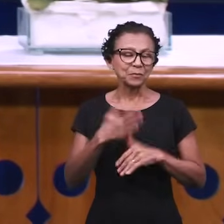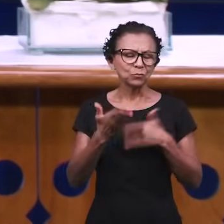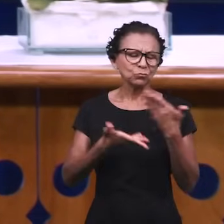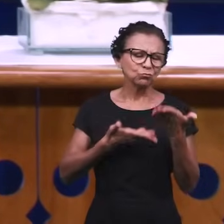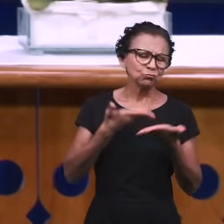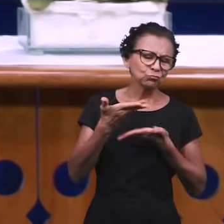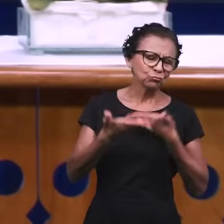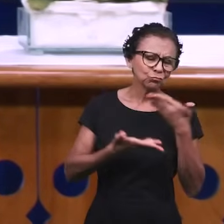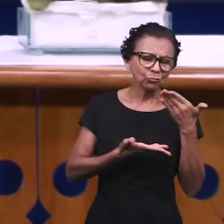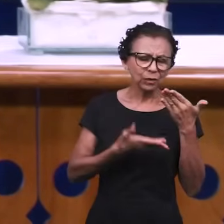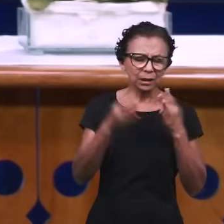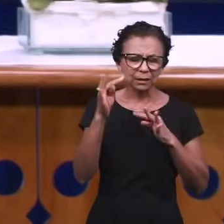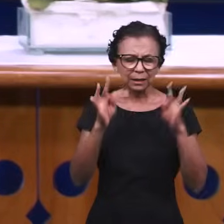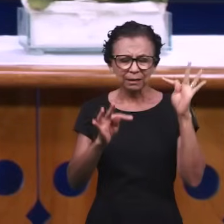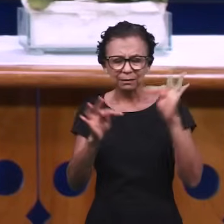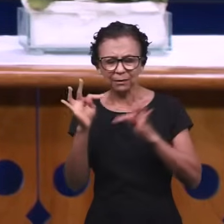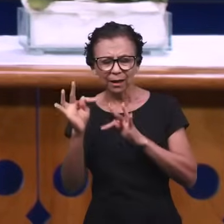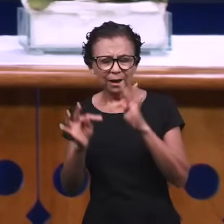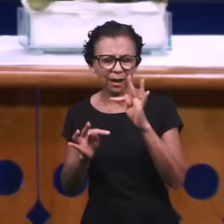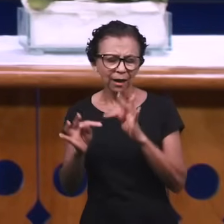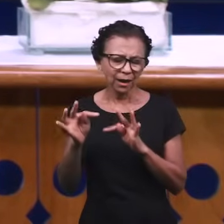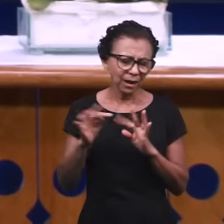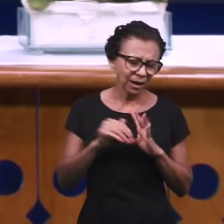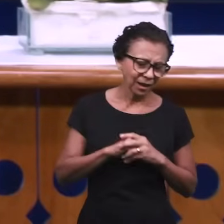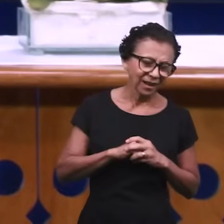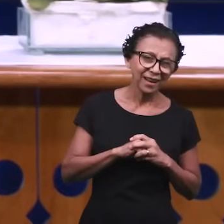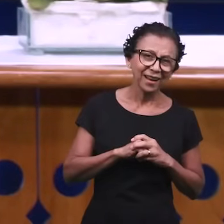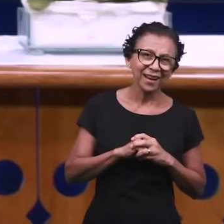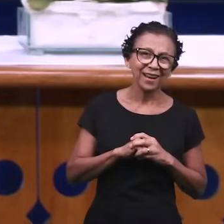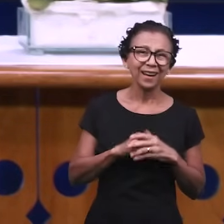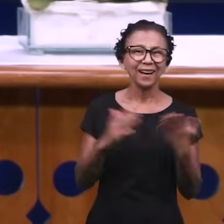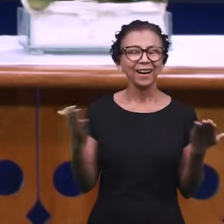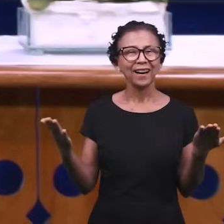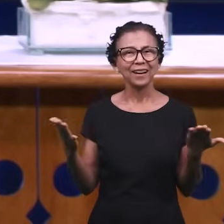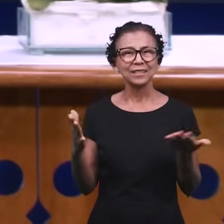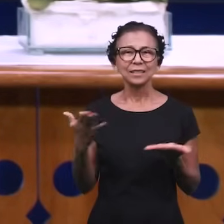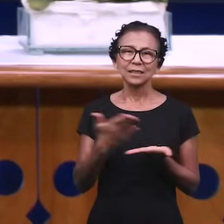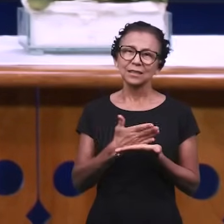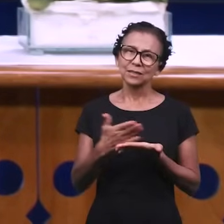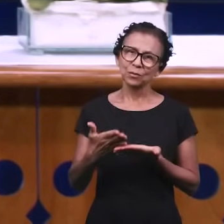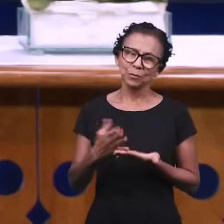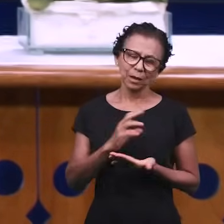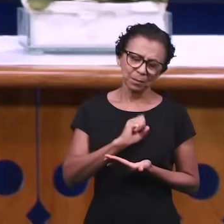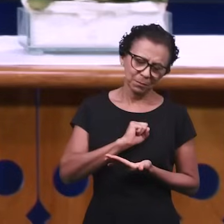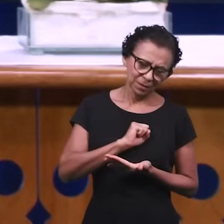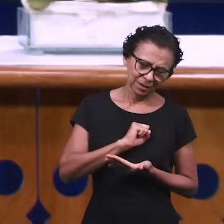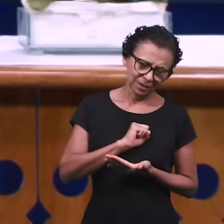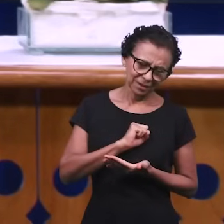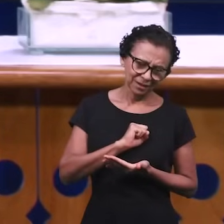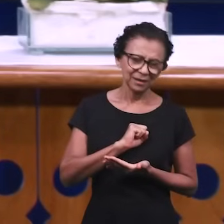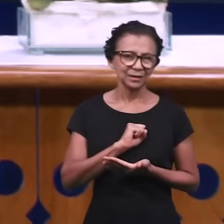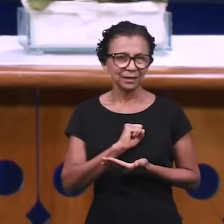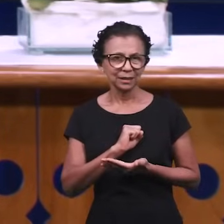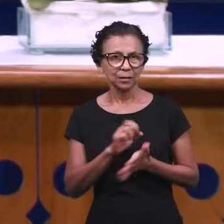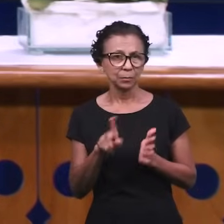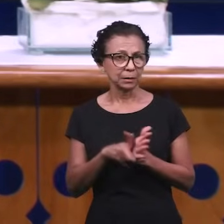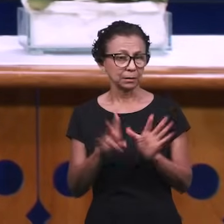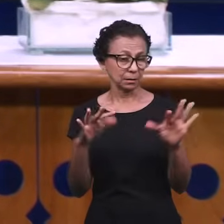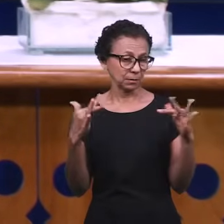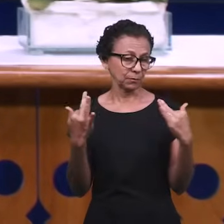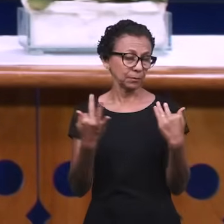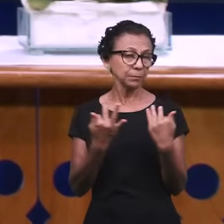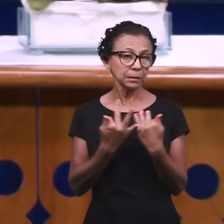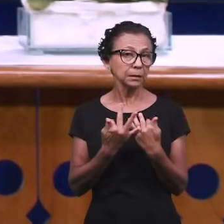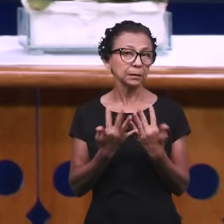um tratamento com ele e ele passa praticamente a fazer parte da família. Hoje se tem animais de